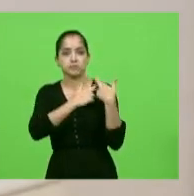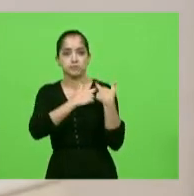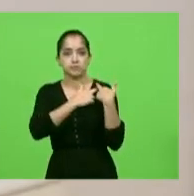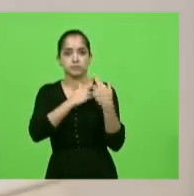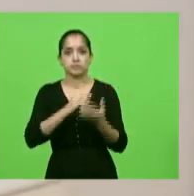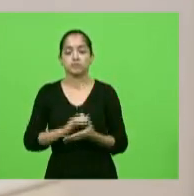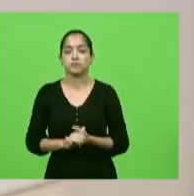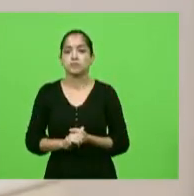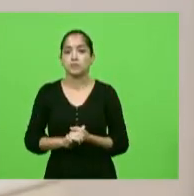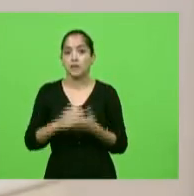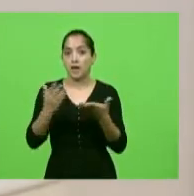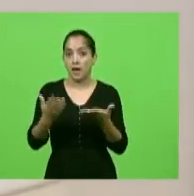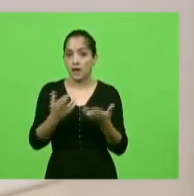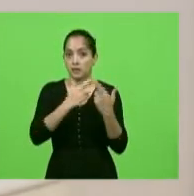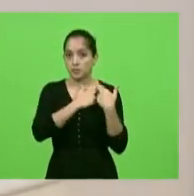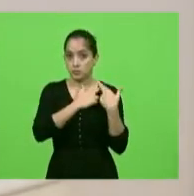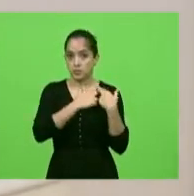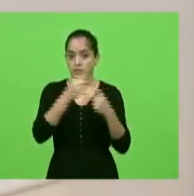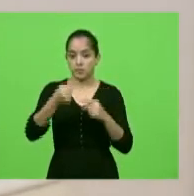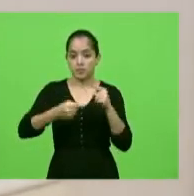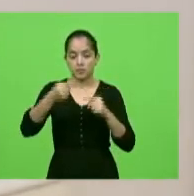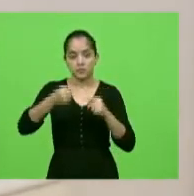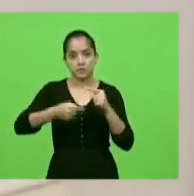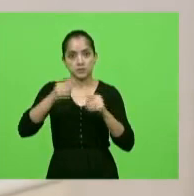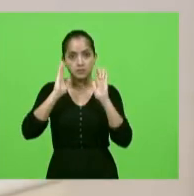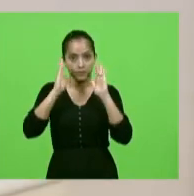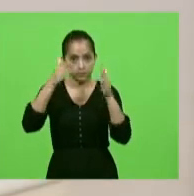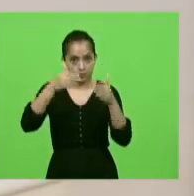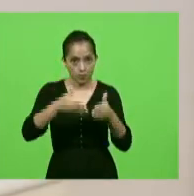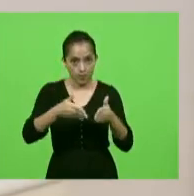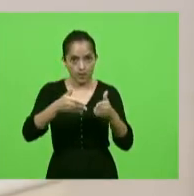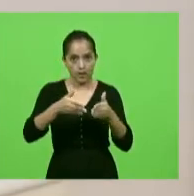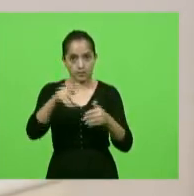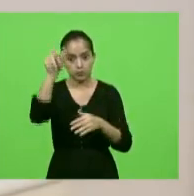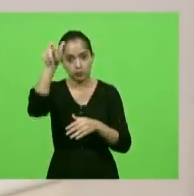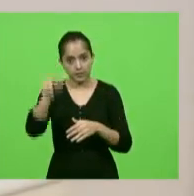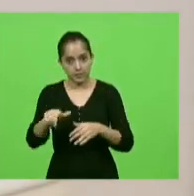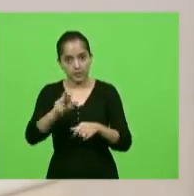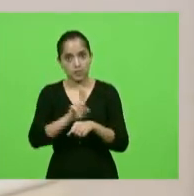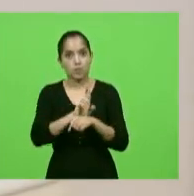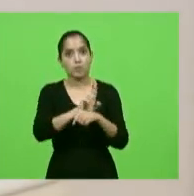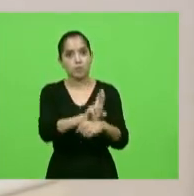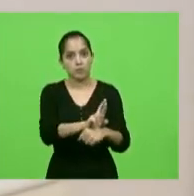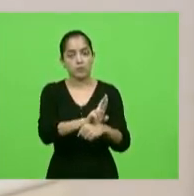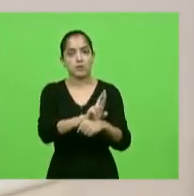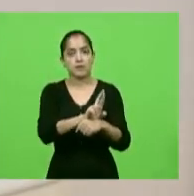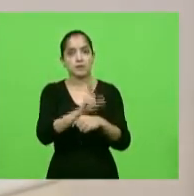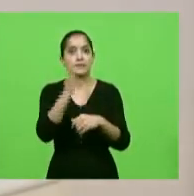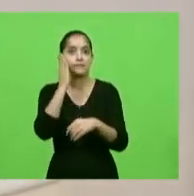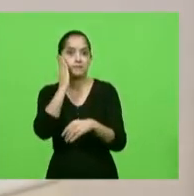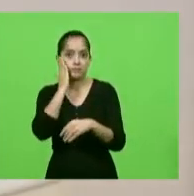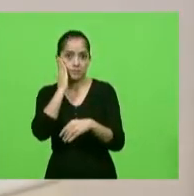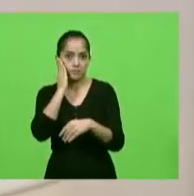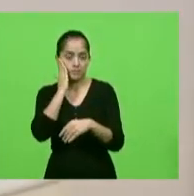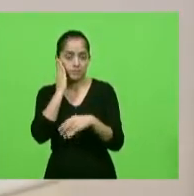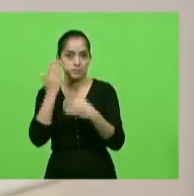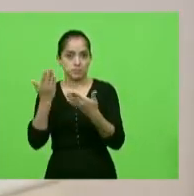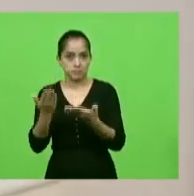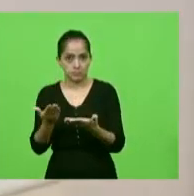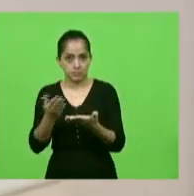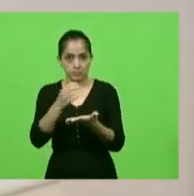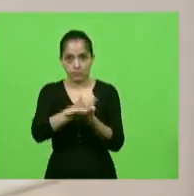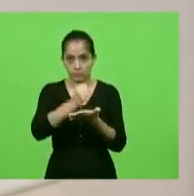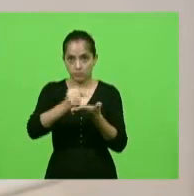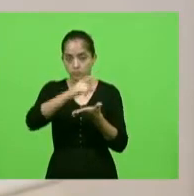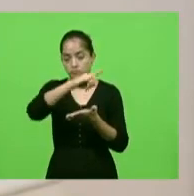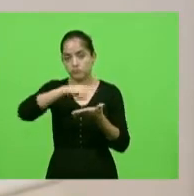A responsabilização política está focada no fato de que o representado tenha tido ciência de que o contrato de aquisição